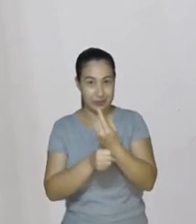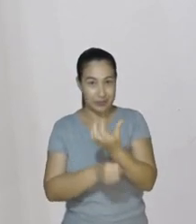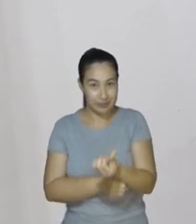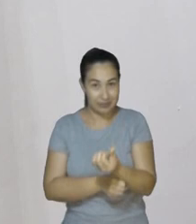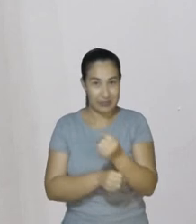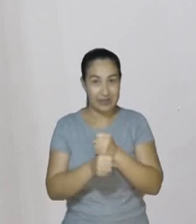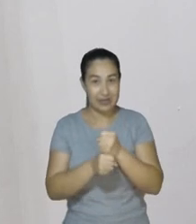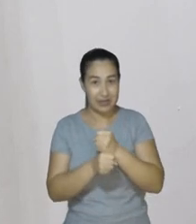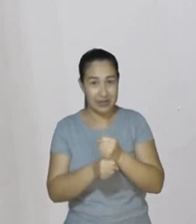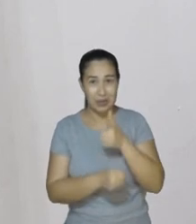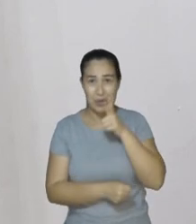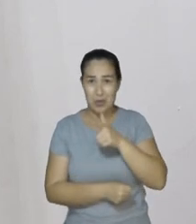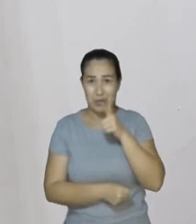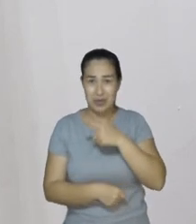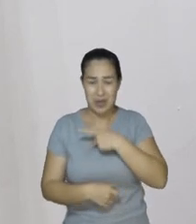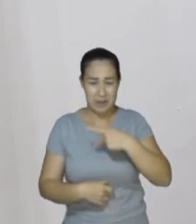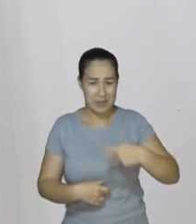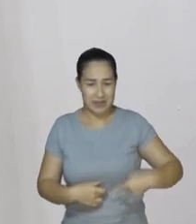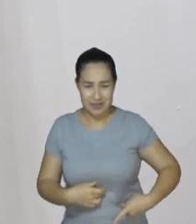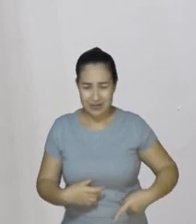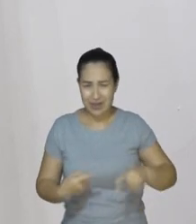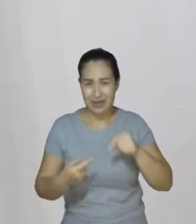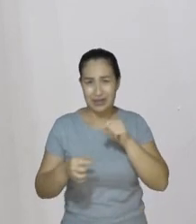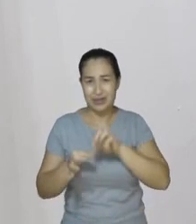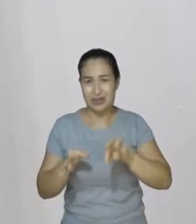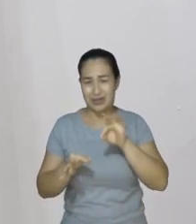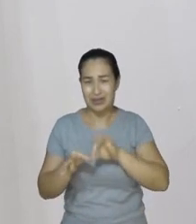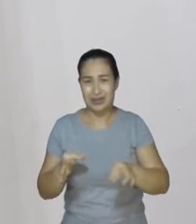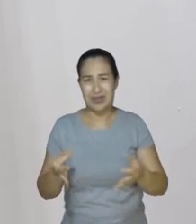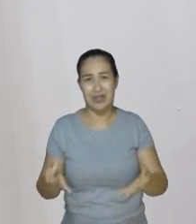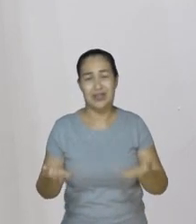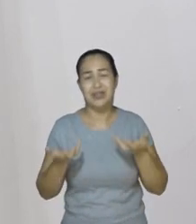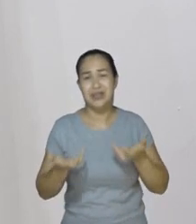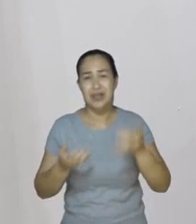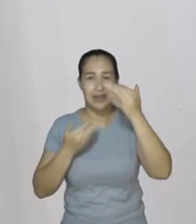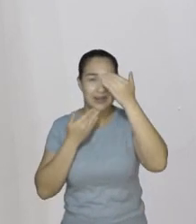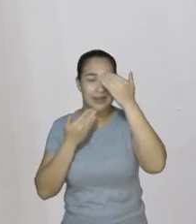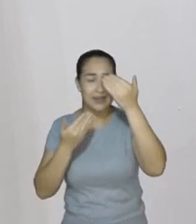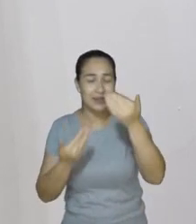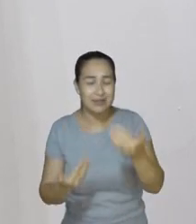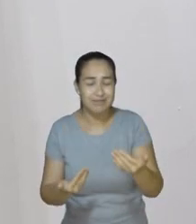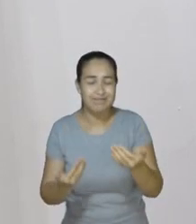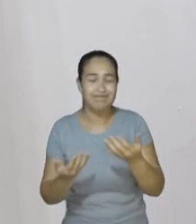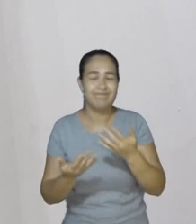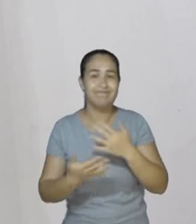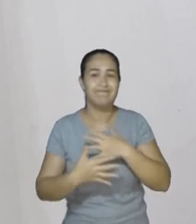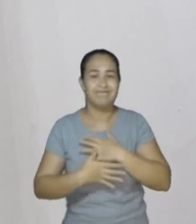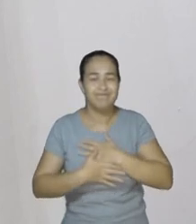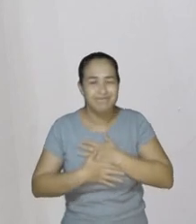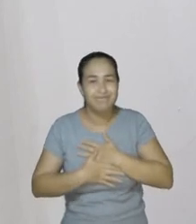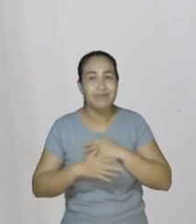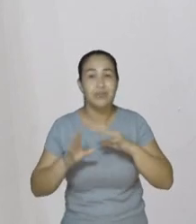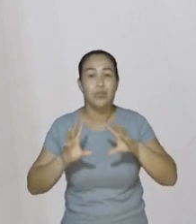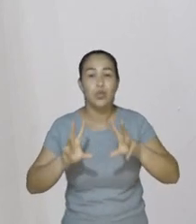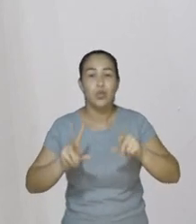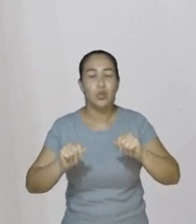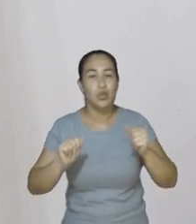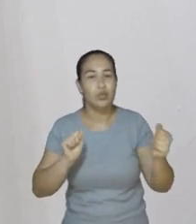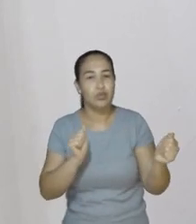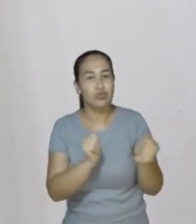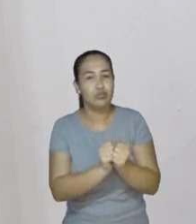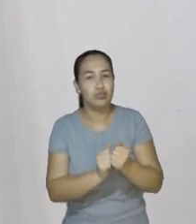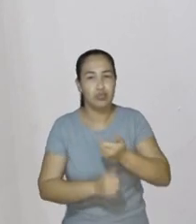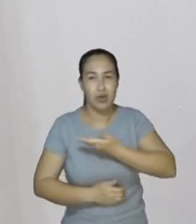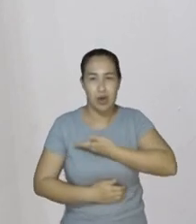eu ser presidente da nossa entidade, ao qual eu quero aqui fazer um agradecimento muito grande a todos os meus pares, porque